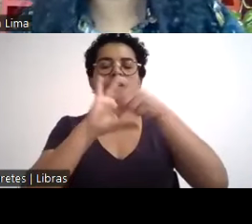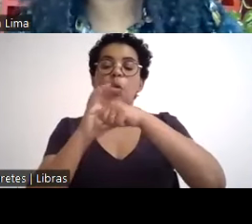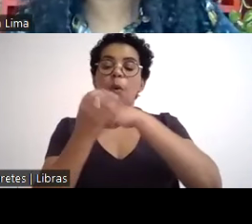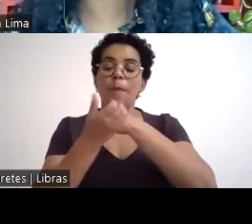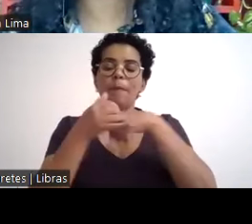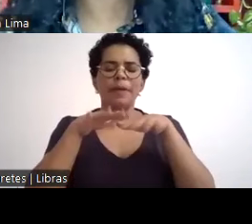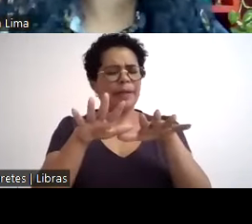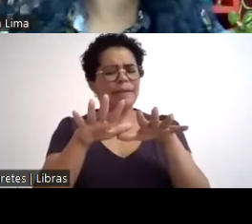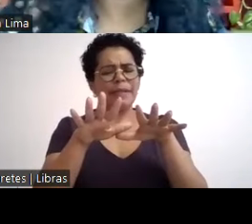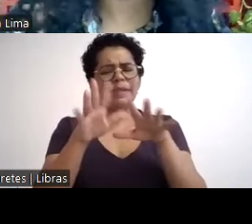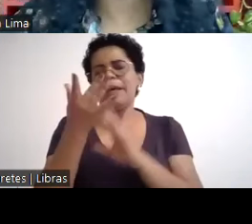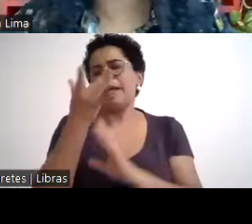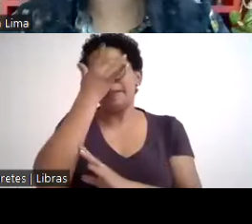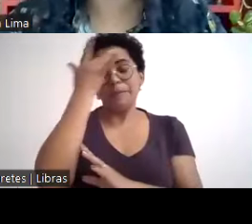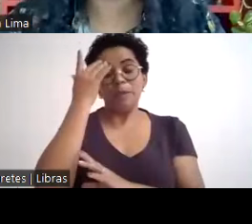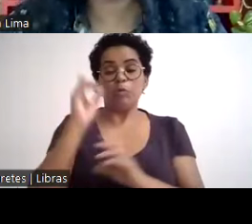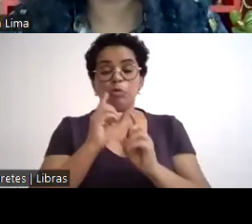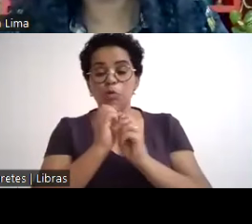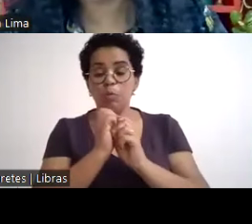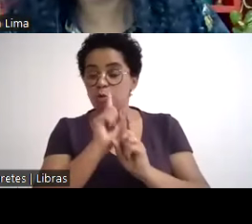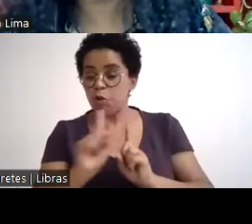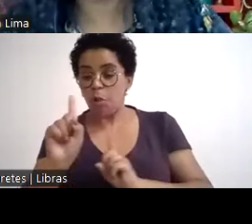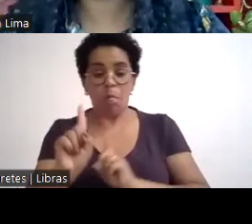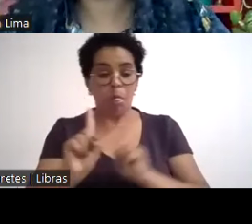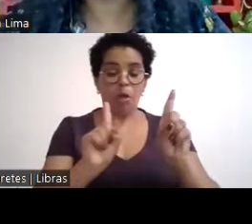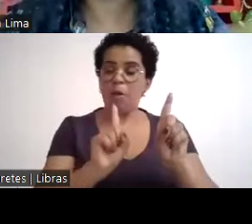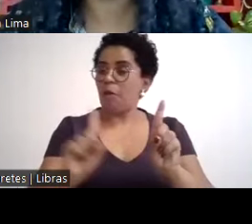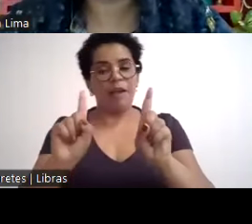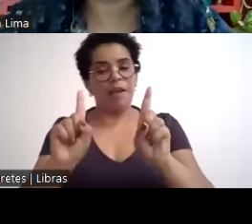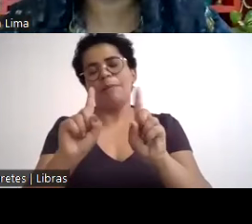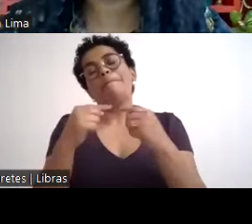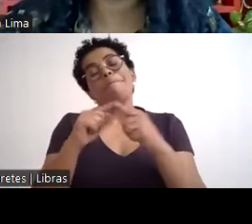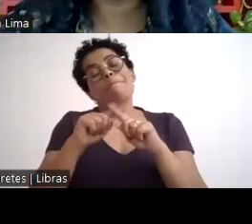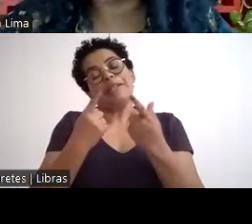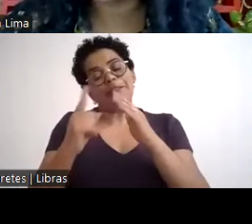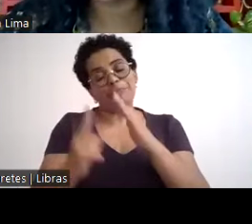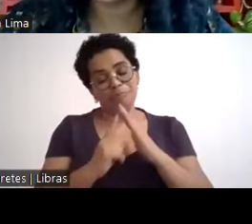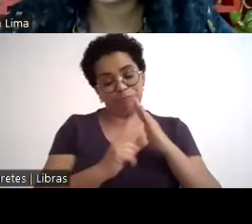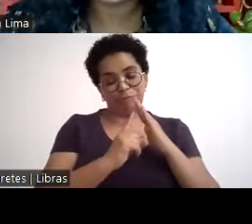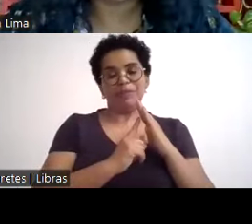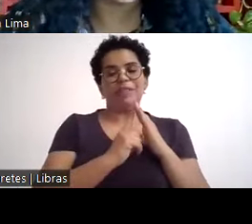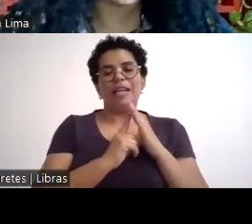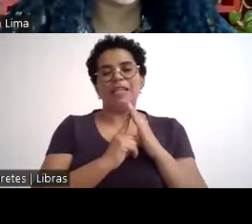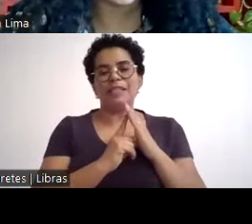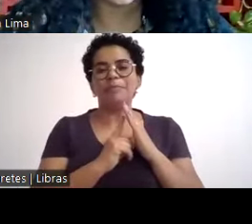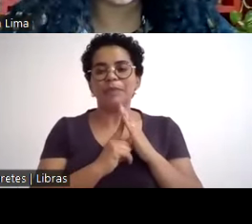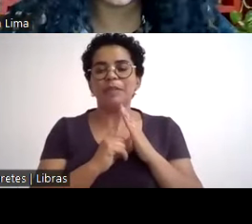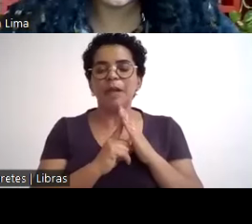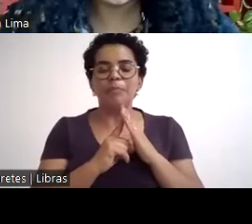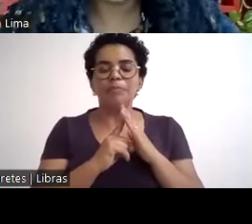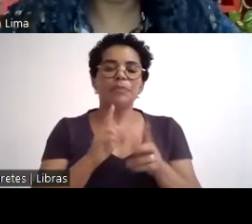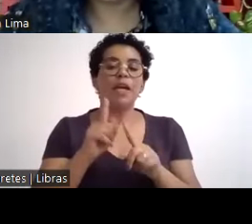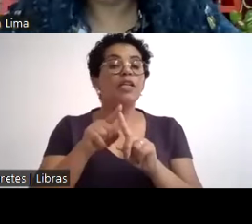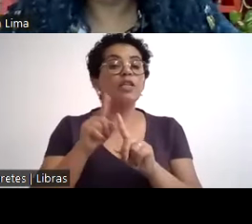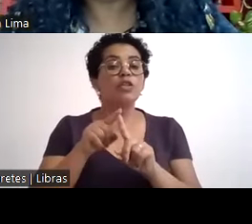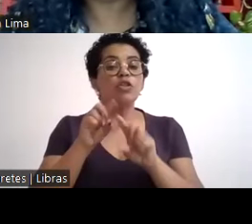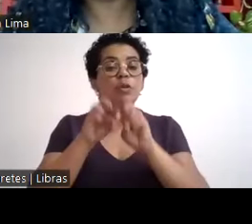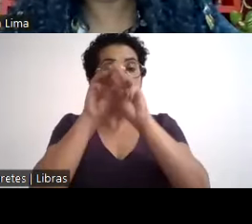sair de suas casas para um espaço expositivo tradicionalmente utilizado para esse tipo de exposição,